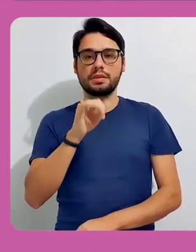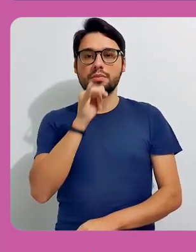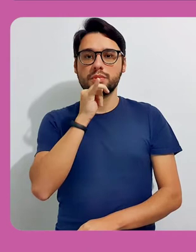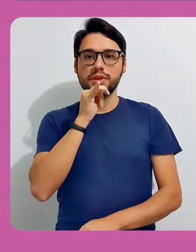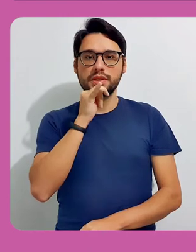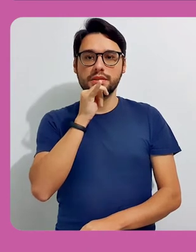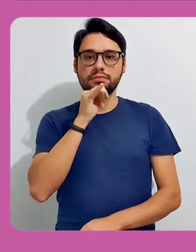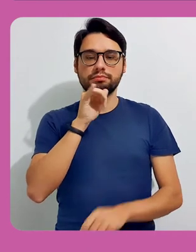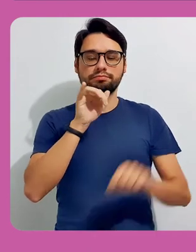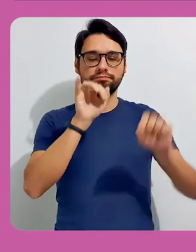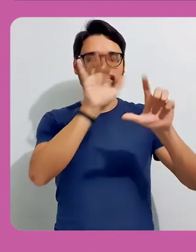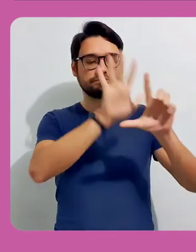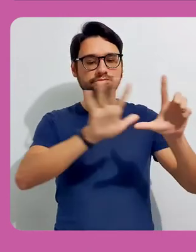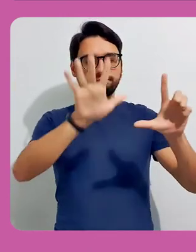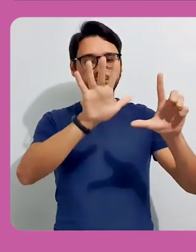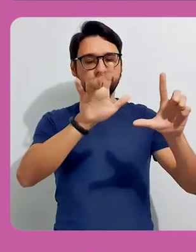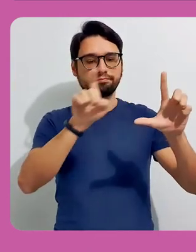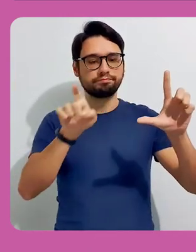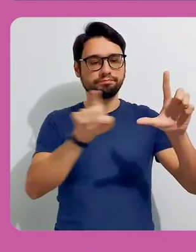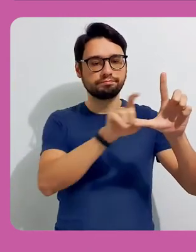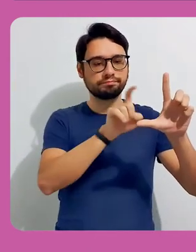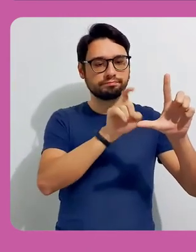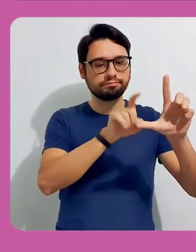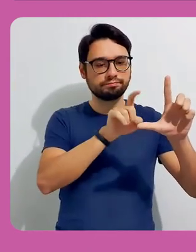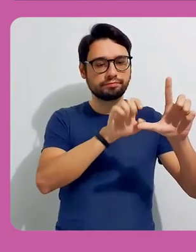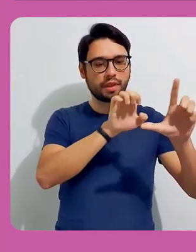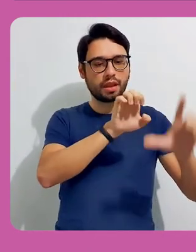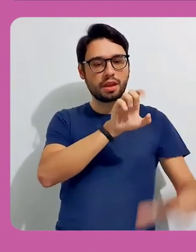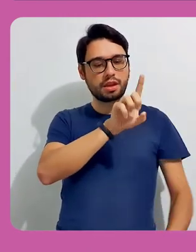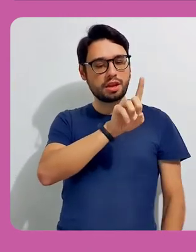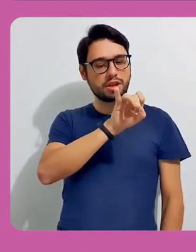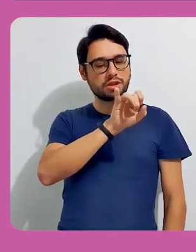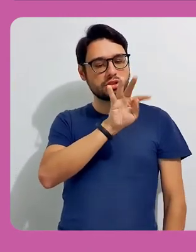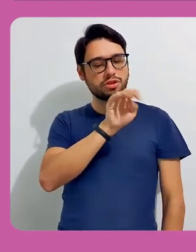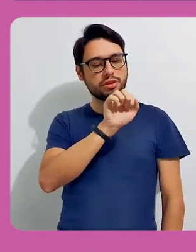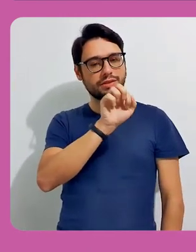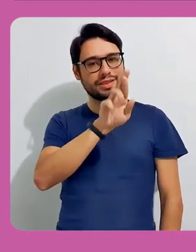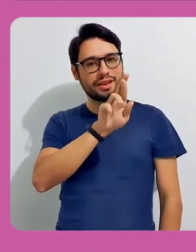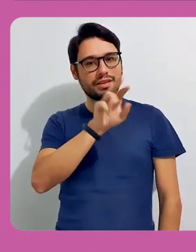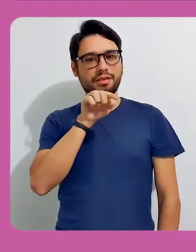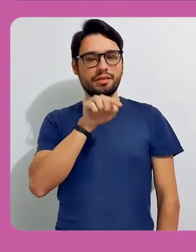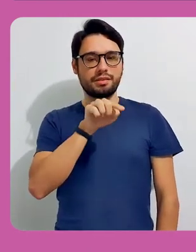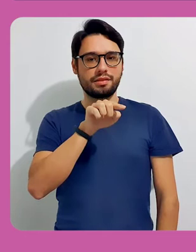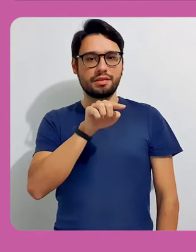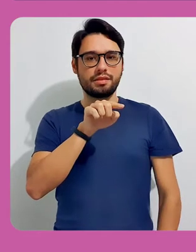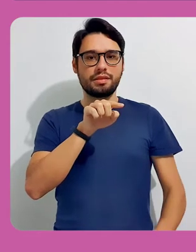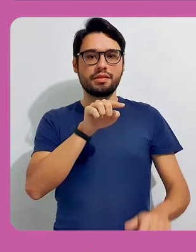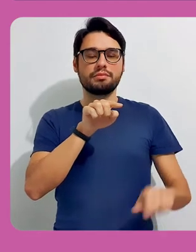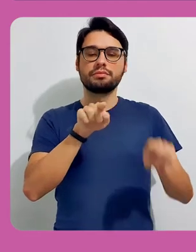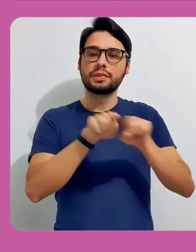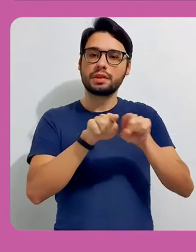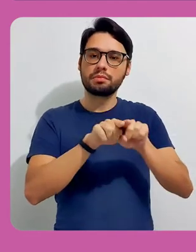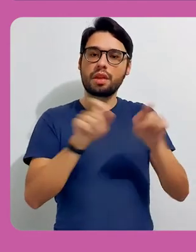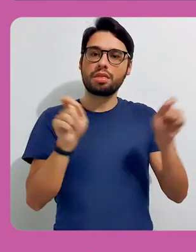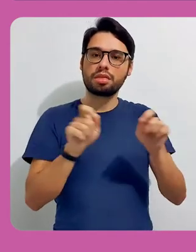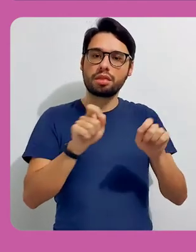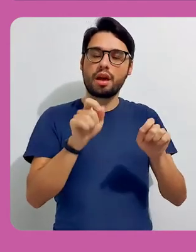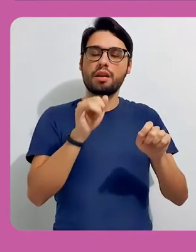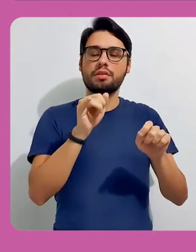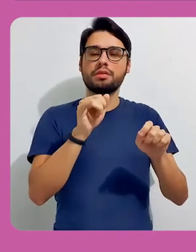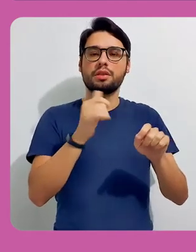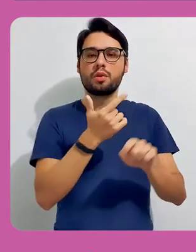perceber que se vocês ficarem editar vocês podem usar que o editar